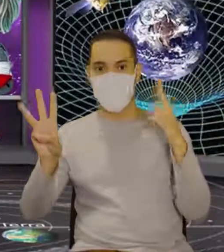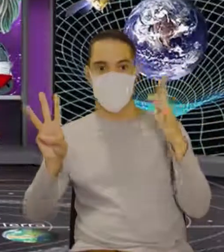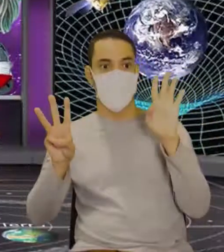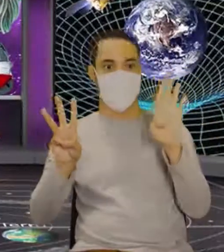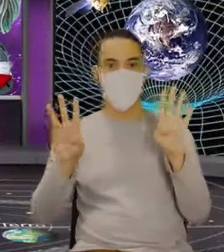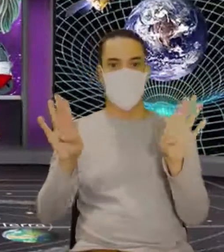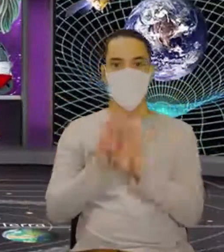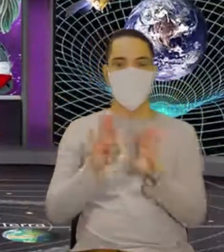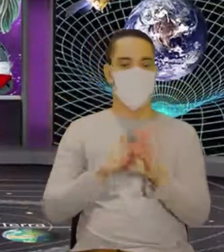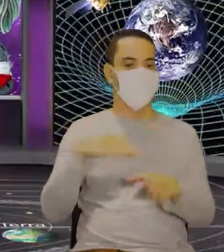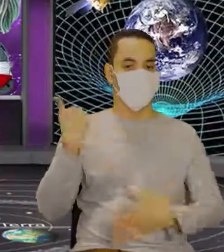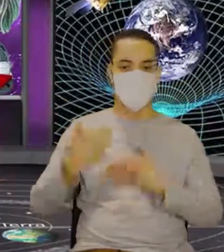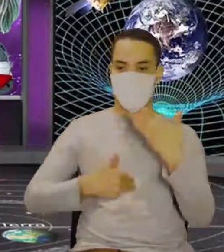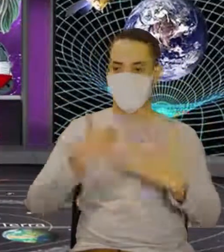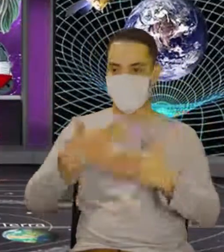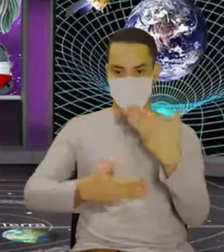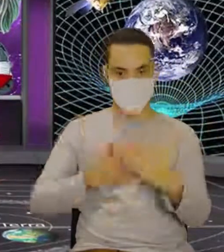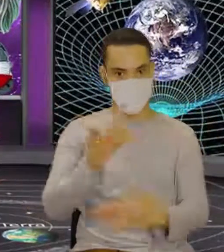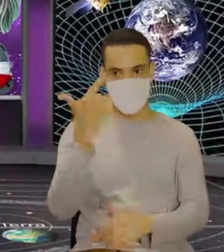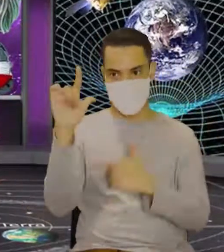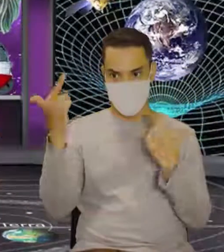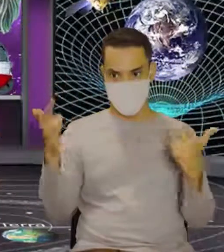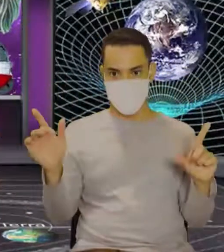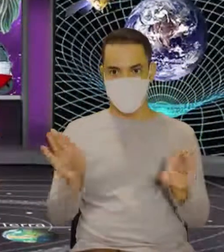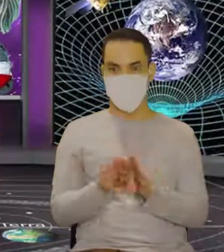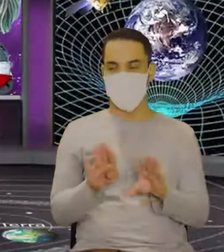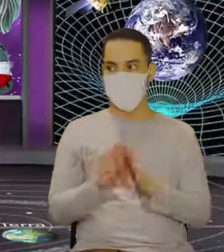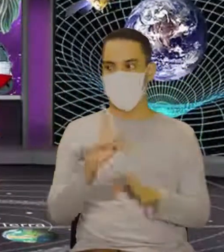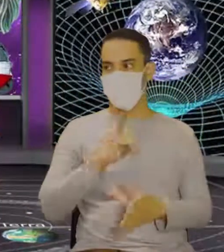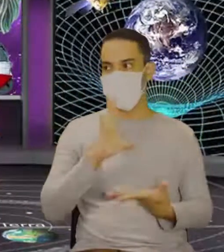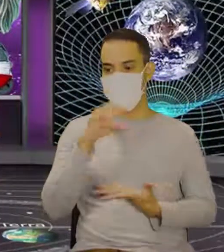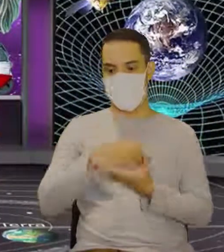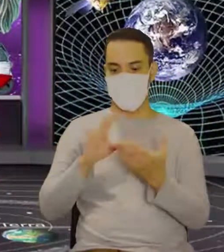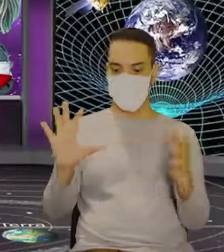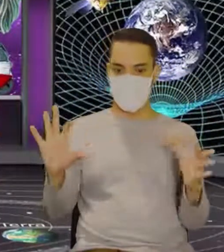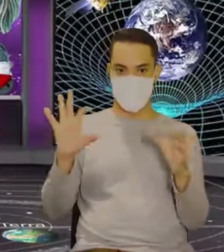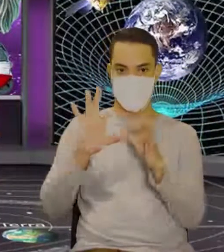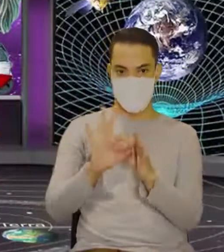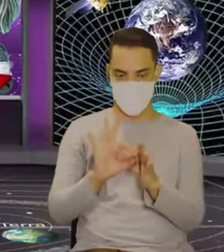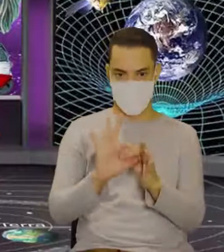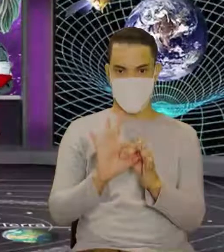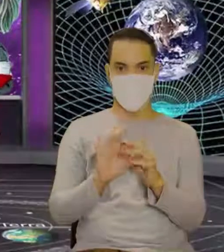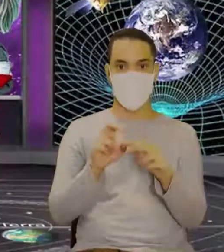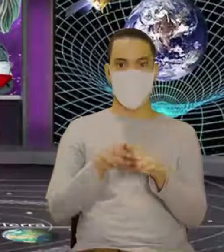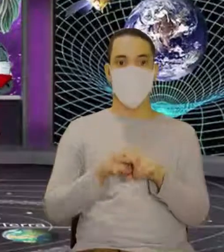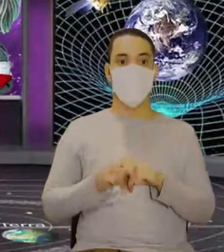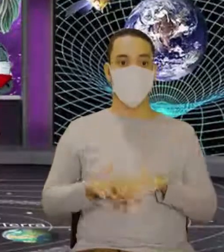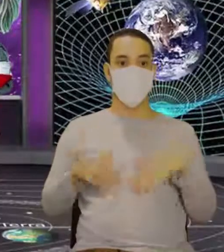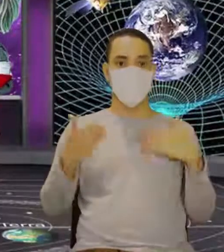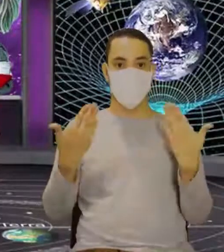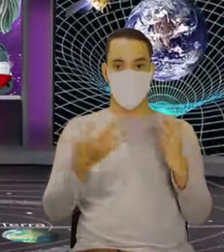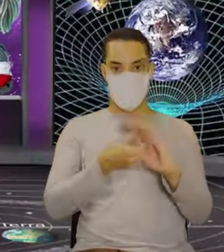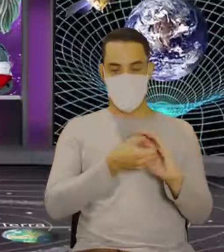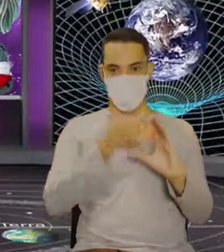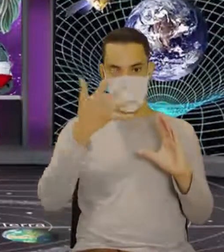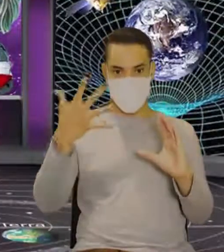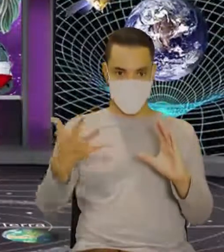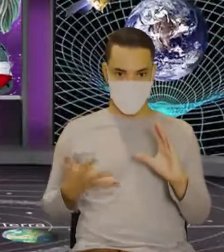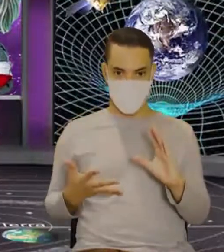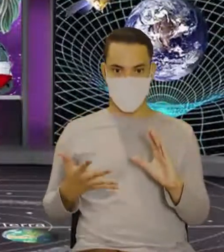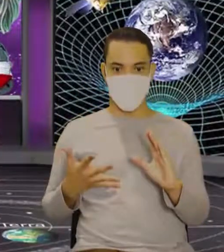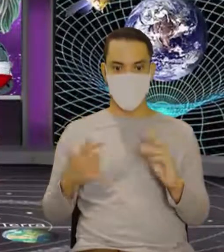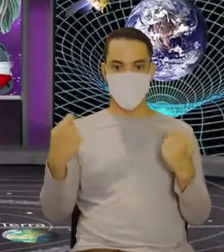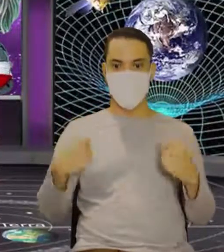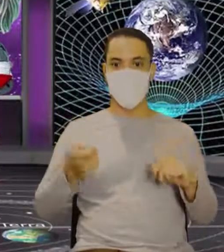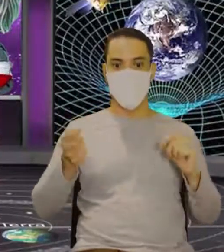e assim por diante em outros geradores que tiverem associados em série. Então, a característica da corrente